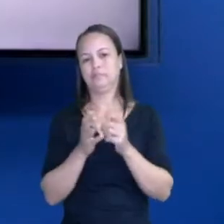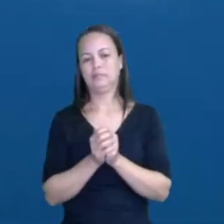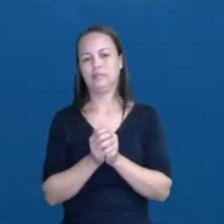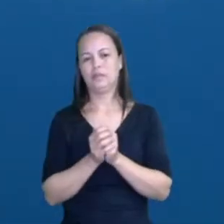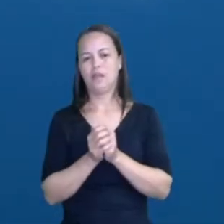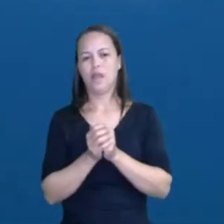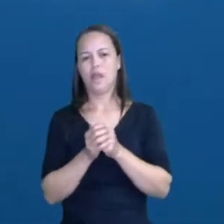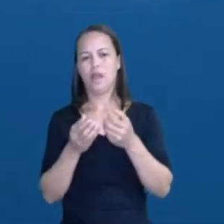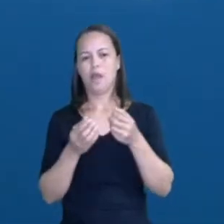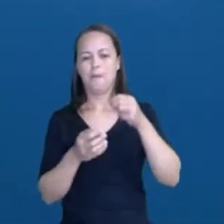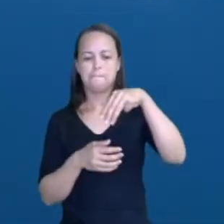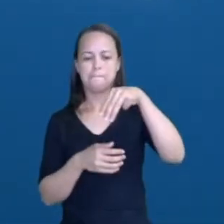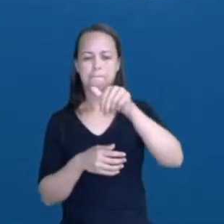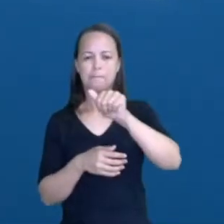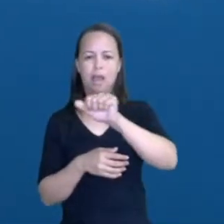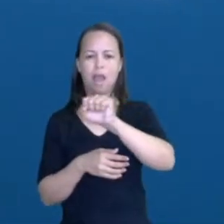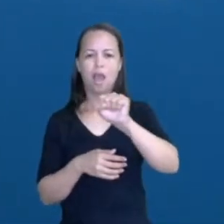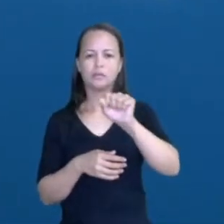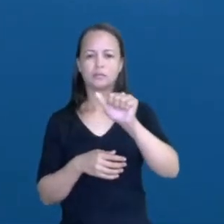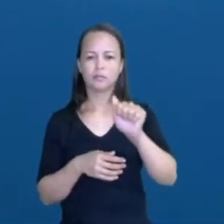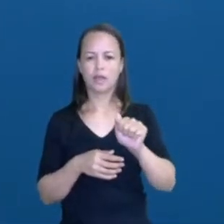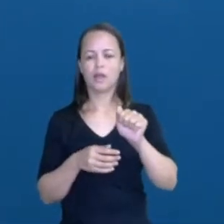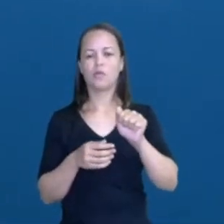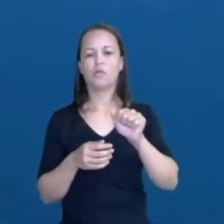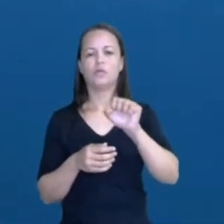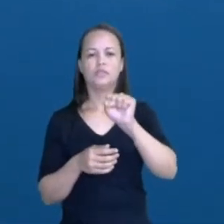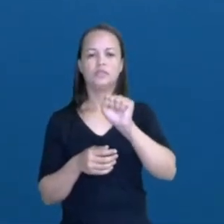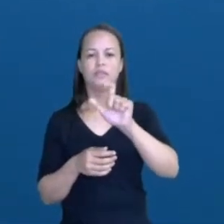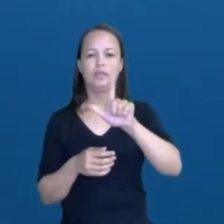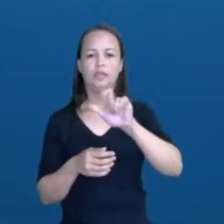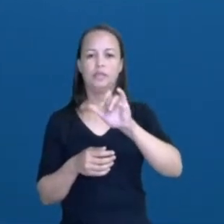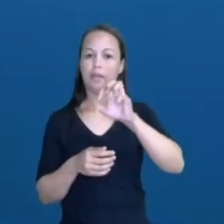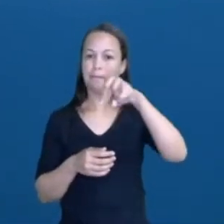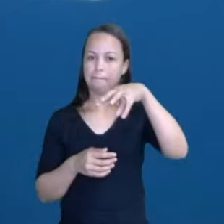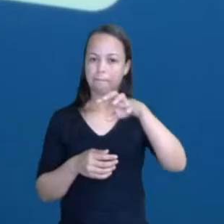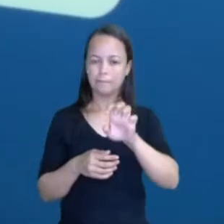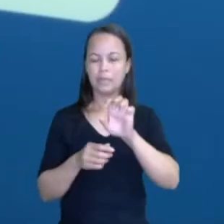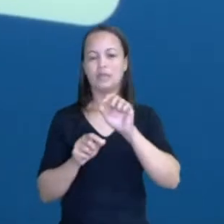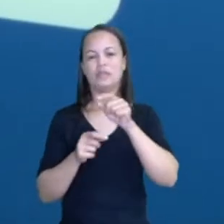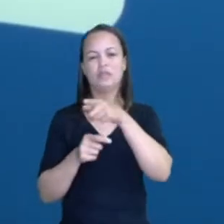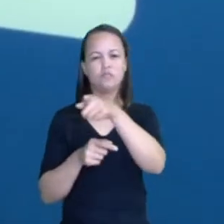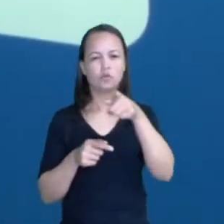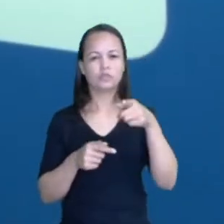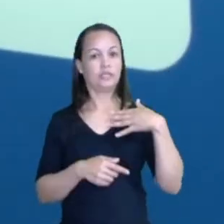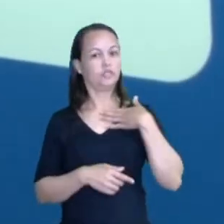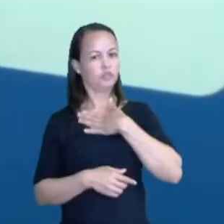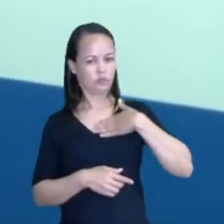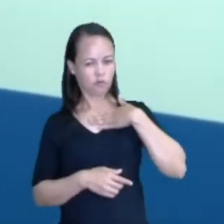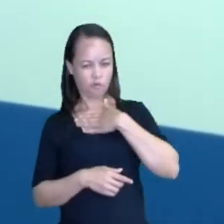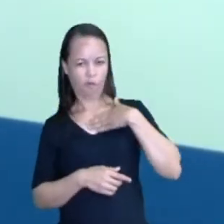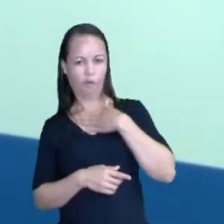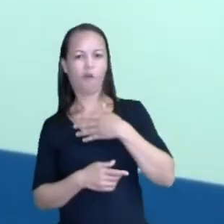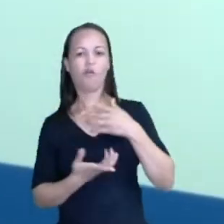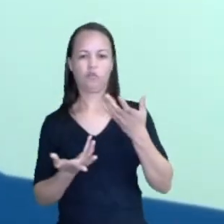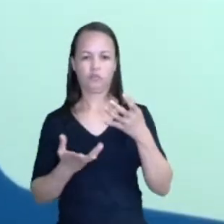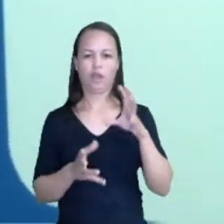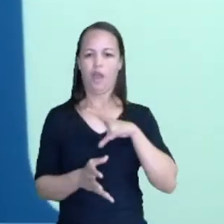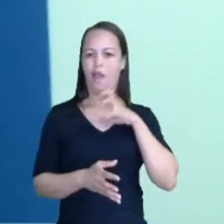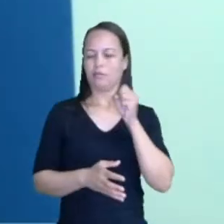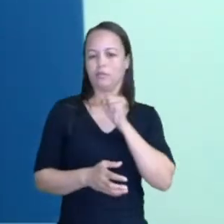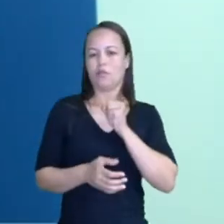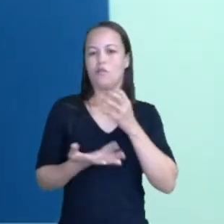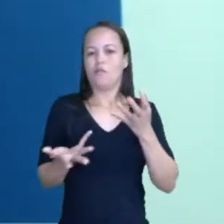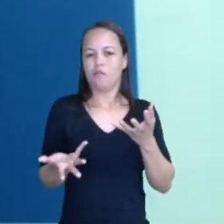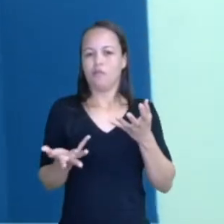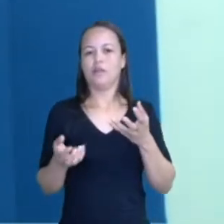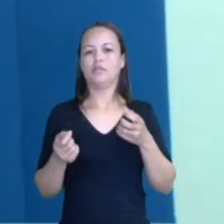a massinha, né? Existe também o slime, como vocês tenho certeza que em casa vocês adoram brincar com o slime, né? Que a gente faz a partir